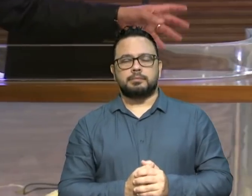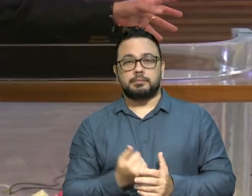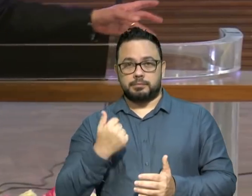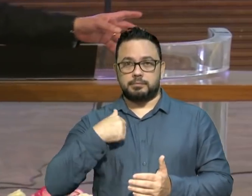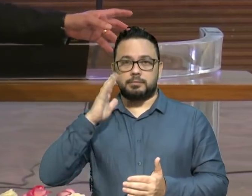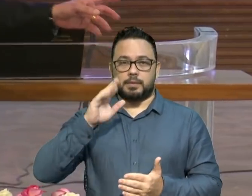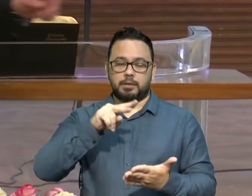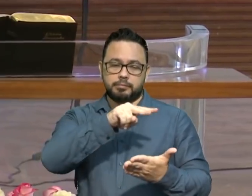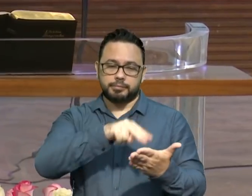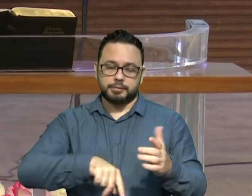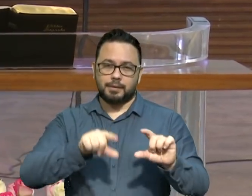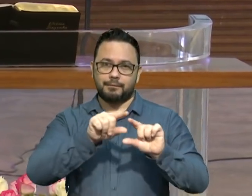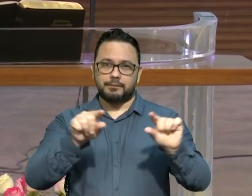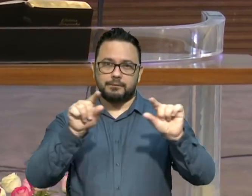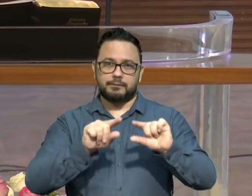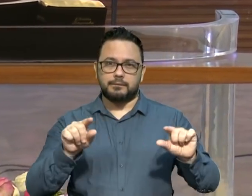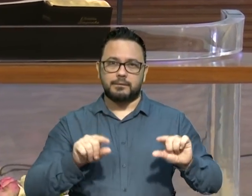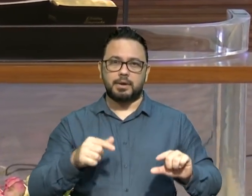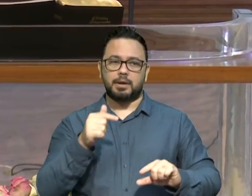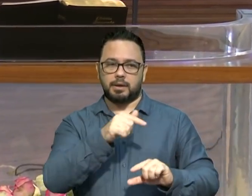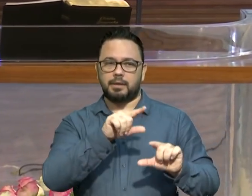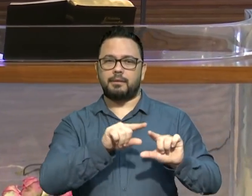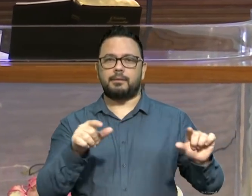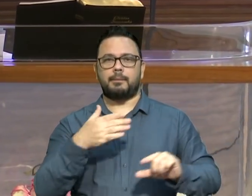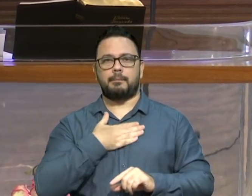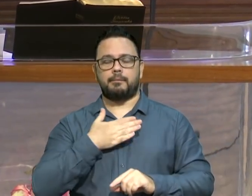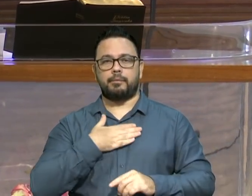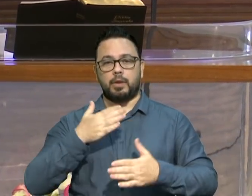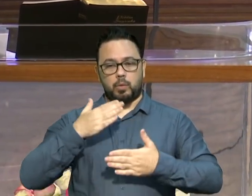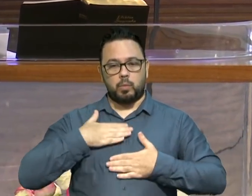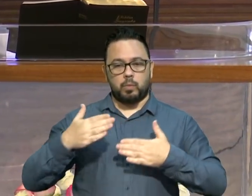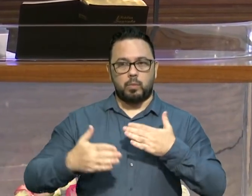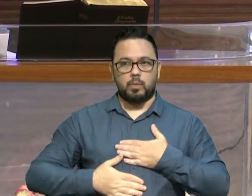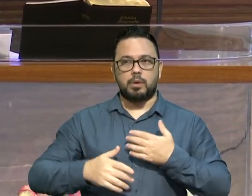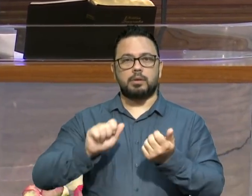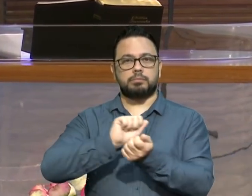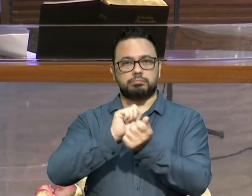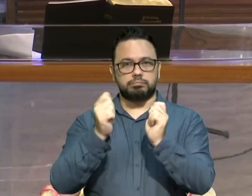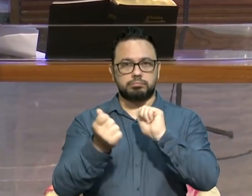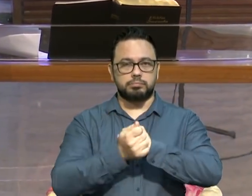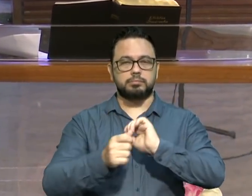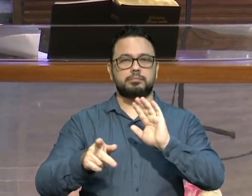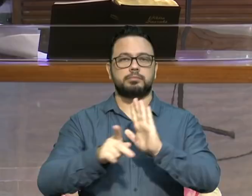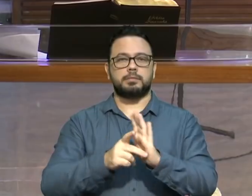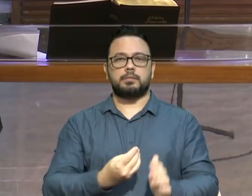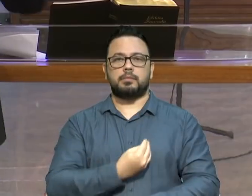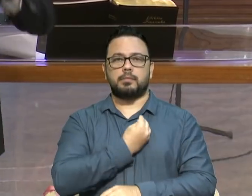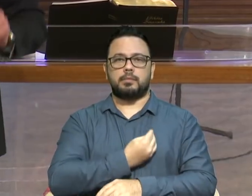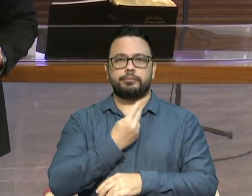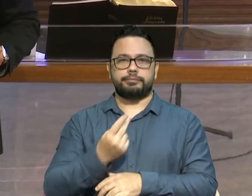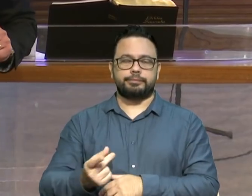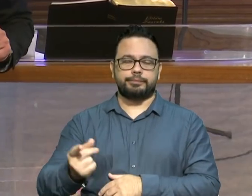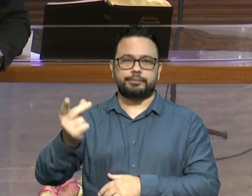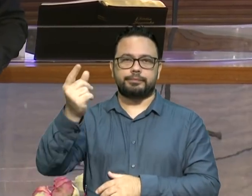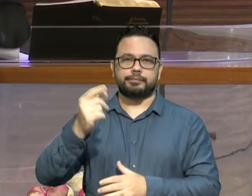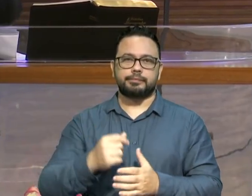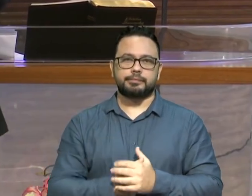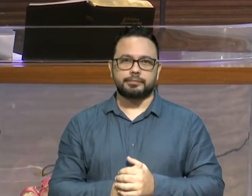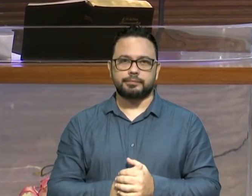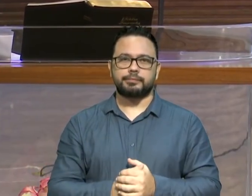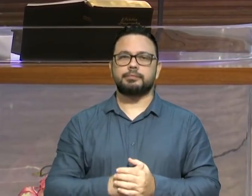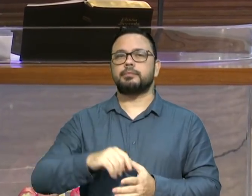Agostinho de hipona e outros essa aqui é minha nosso corpo ser adaptado para a eternidade com a imortalidade